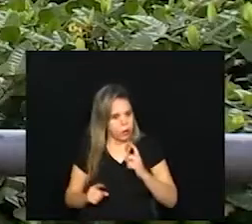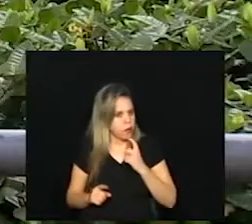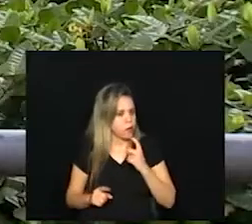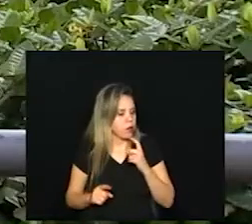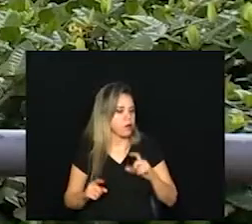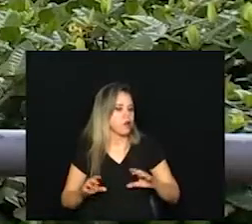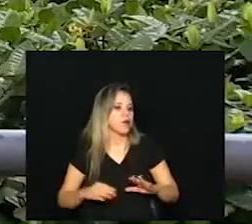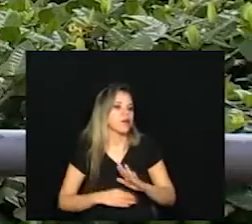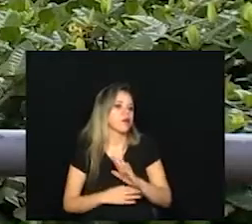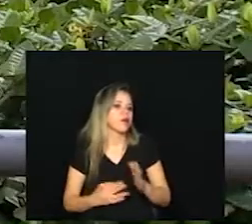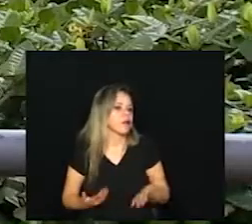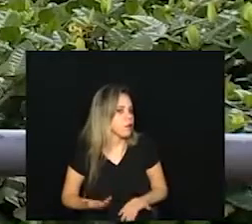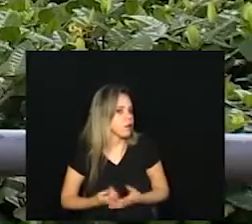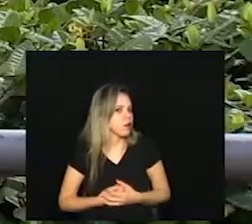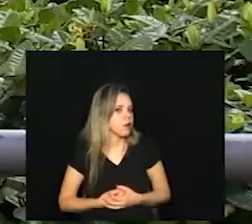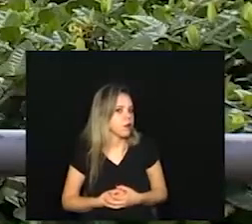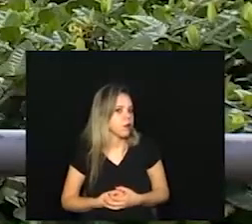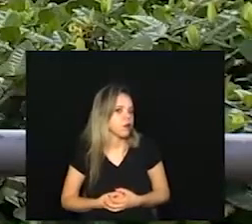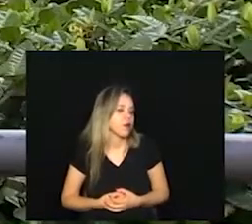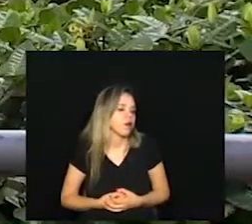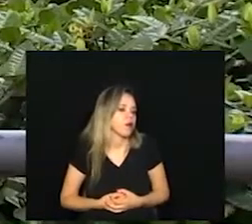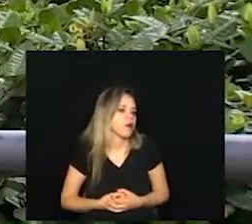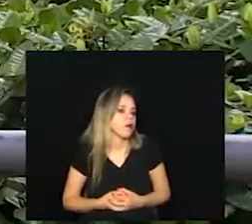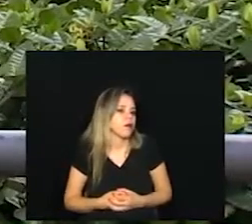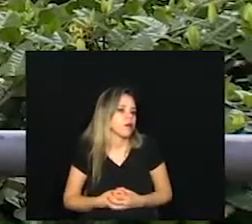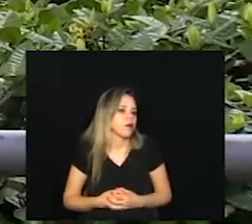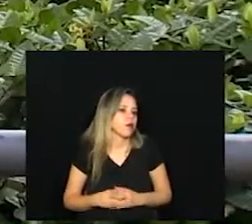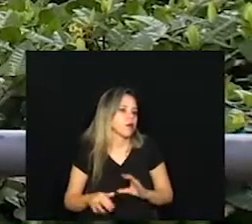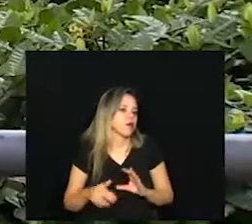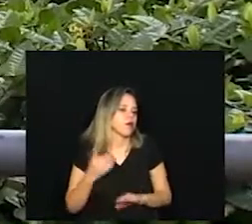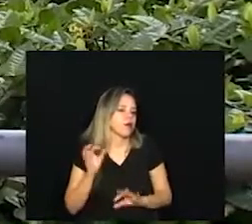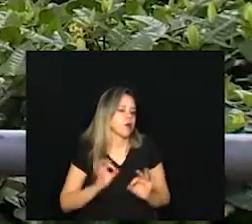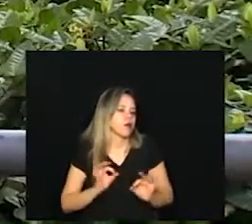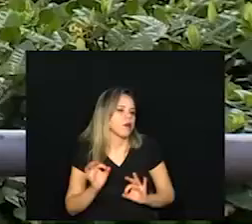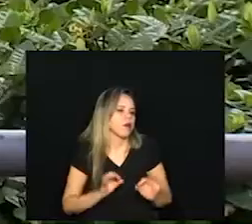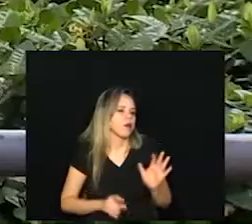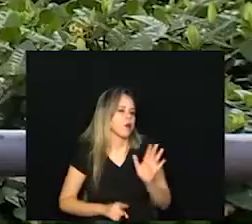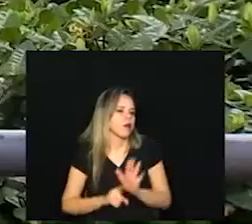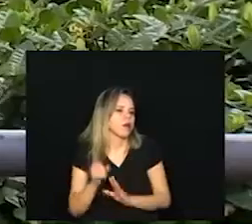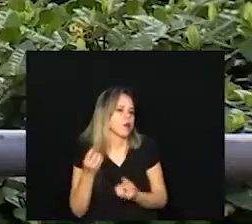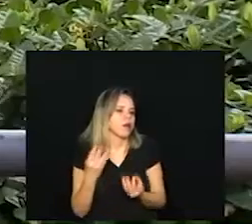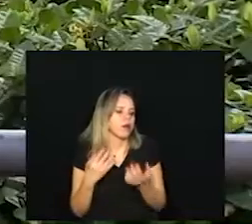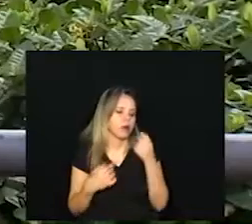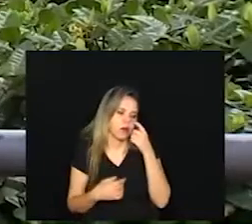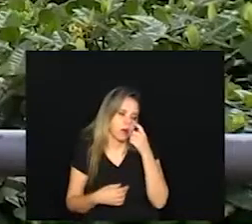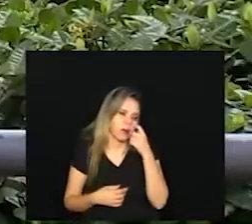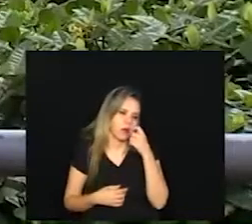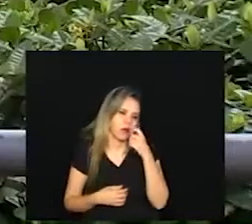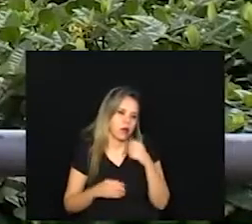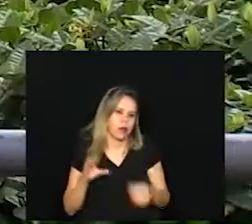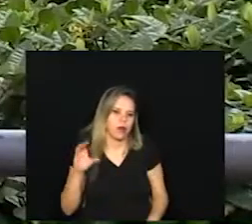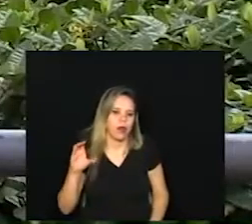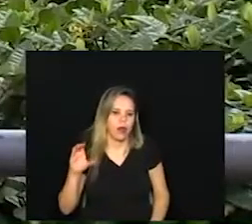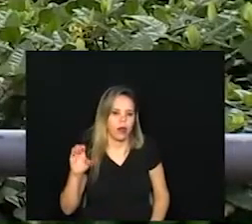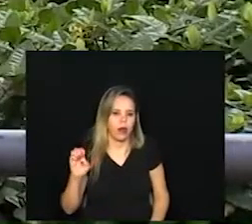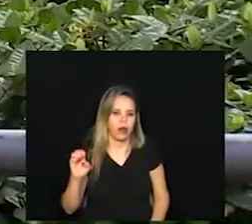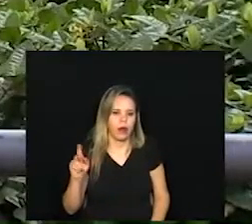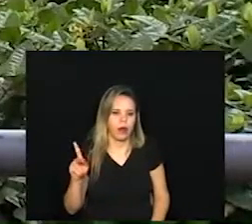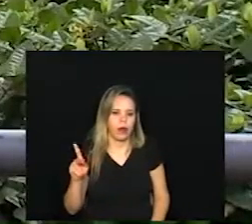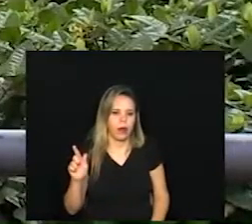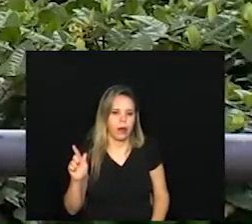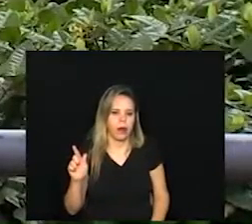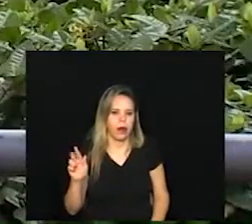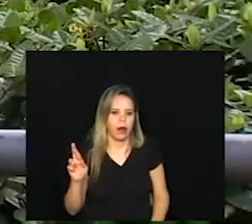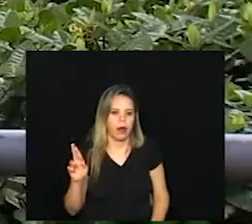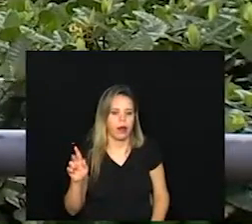Campinas, secretária, eu recebi aqui da nossa produção, né, as informações do CEPAGRE da Unicamp. Para